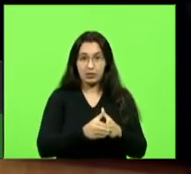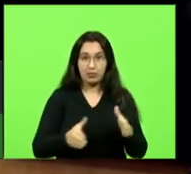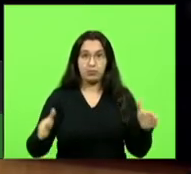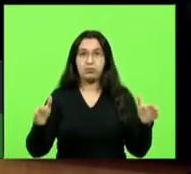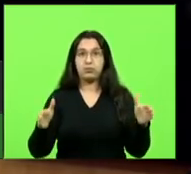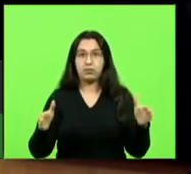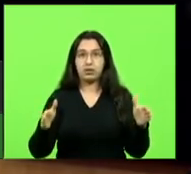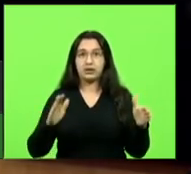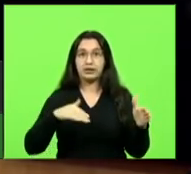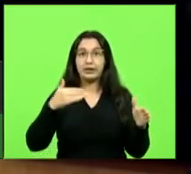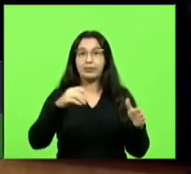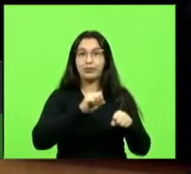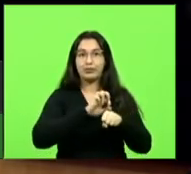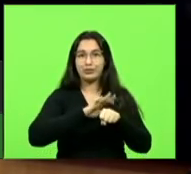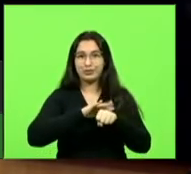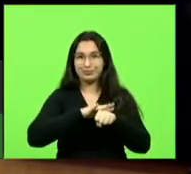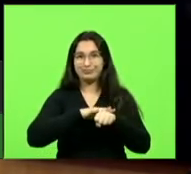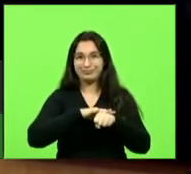da pandemia.